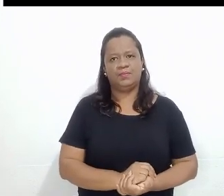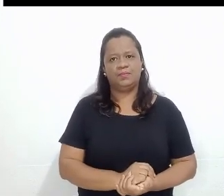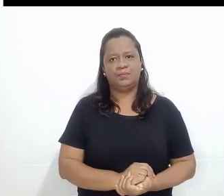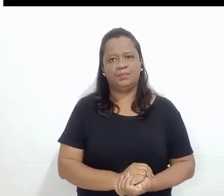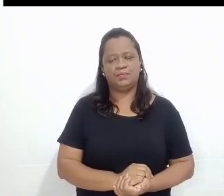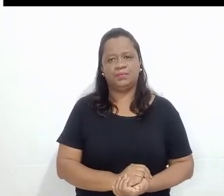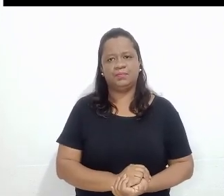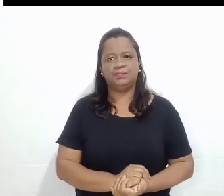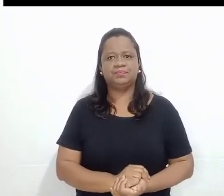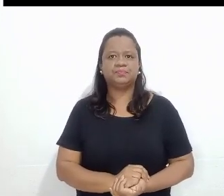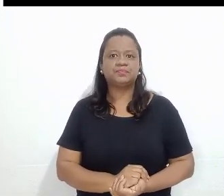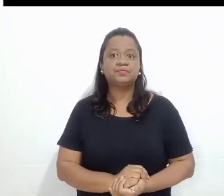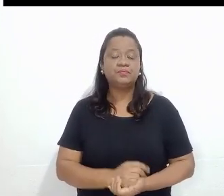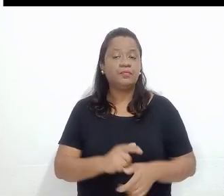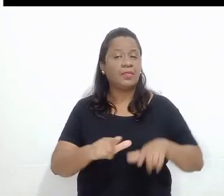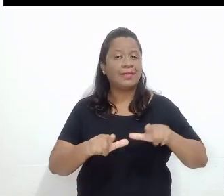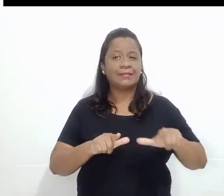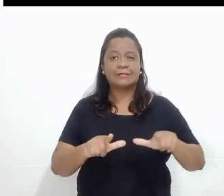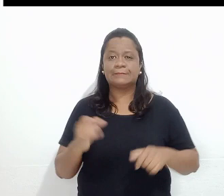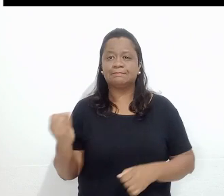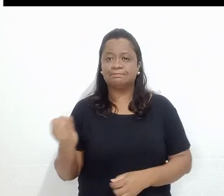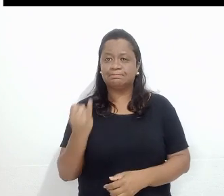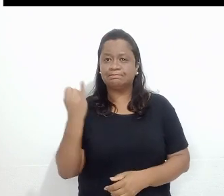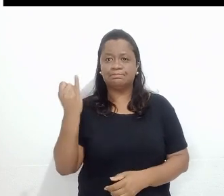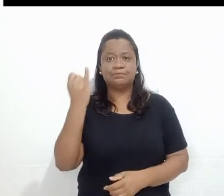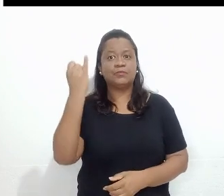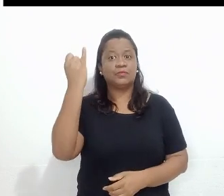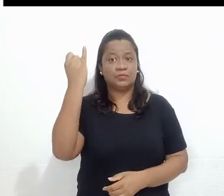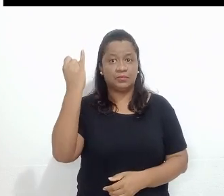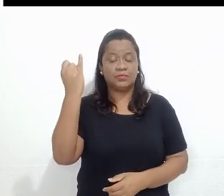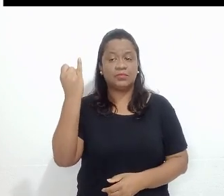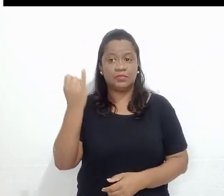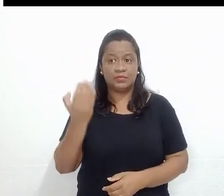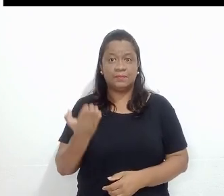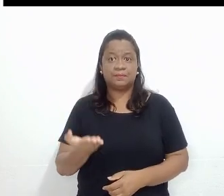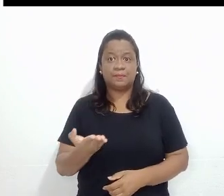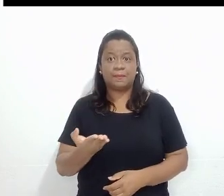É isso. Então, assim, a tarefa dele é importantíssima. E esse boletim de